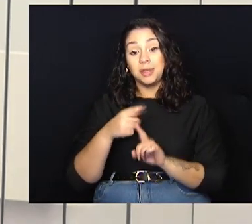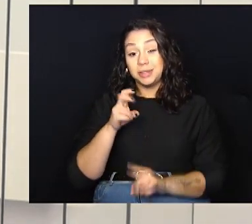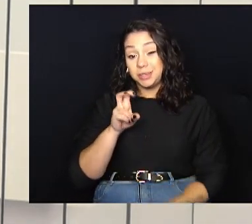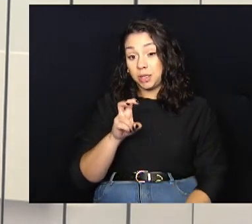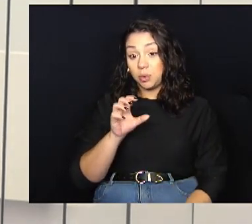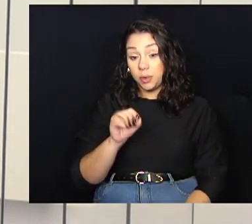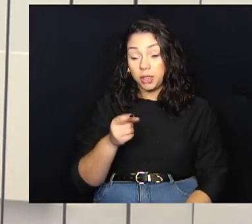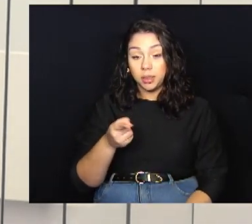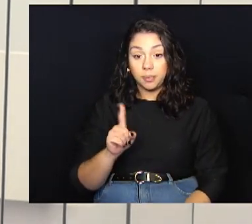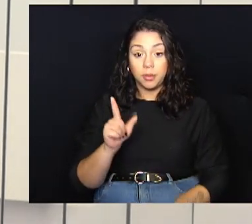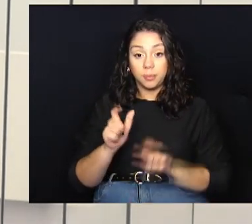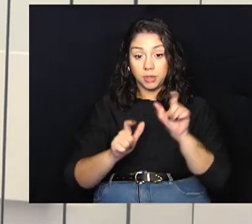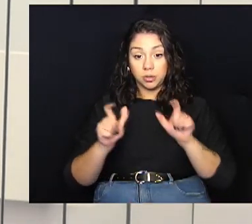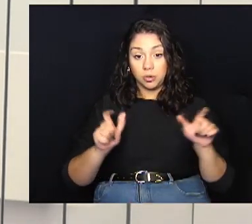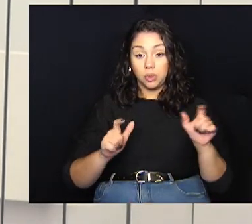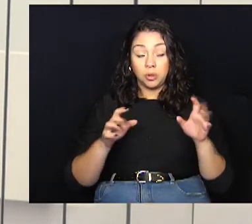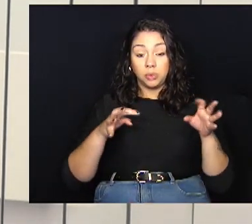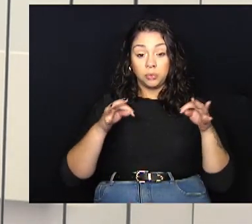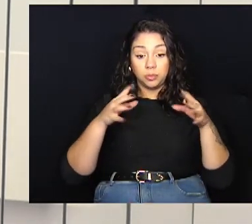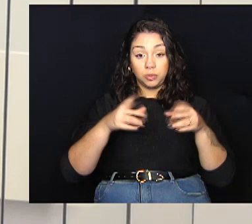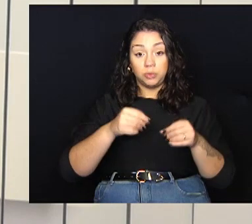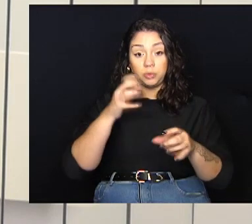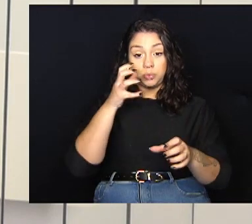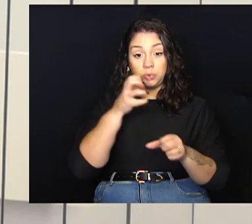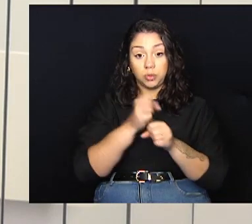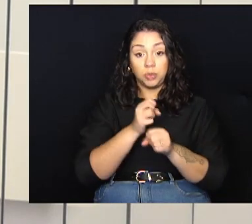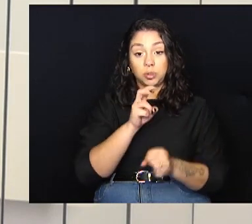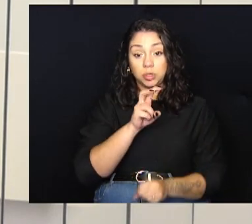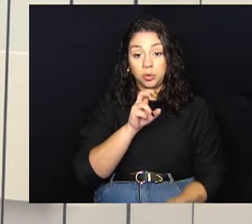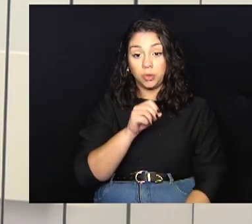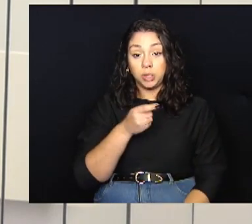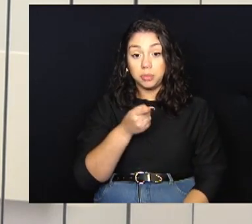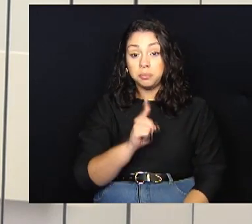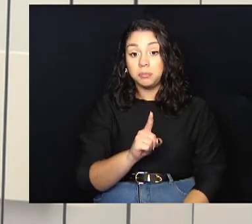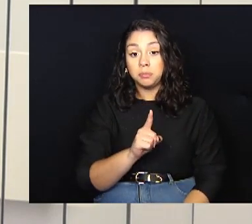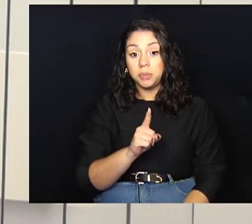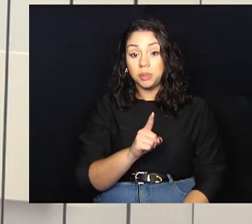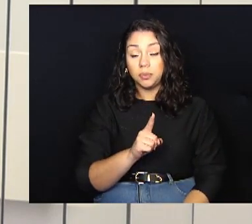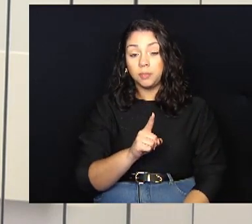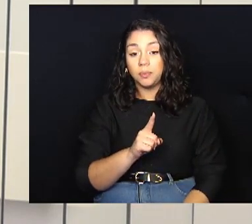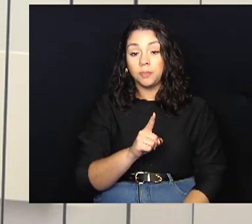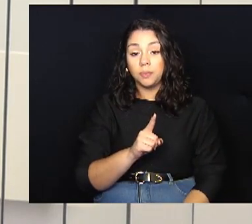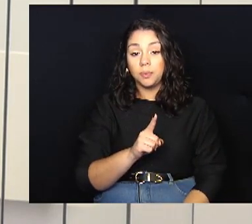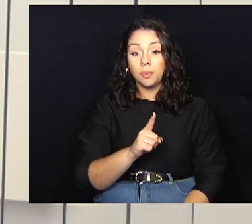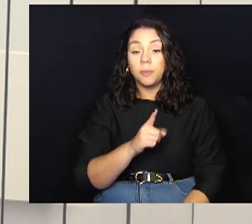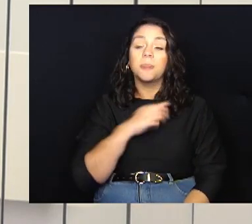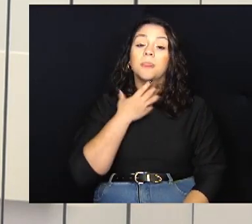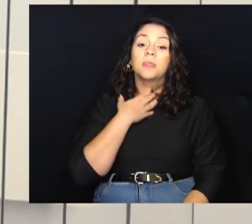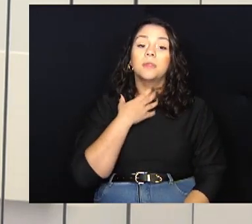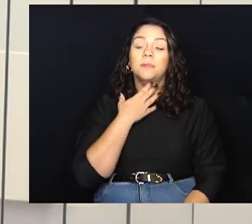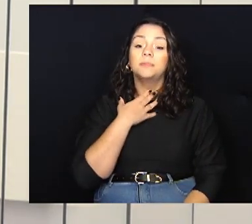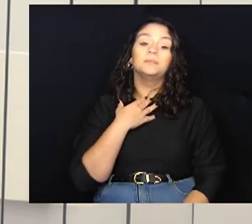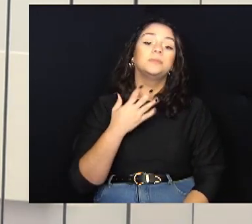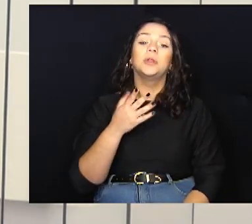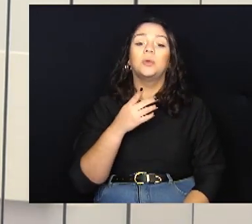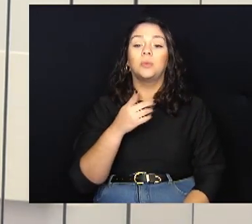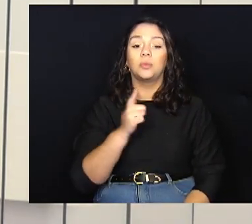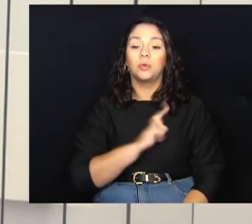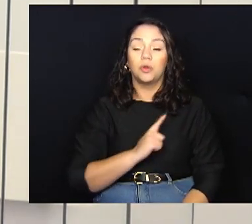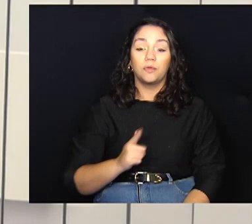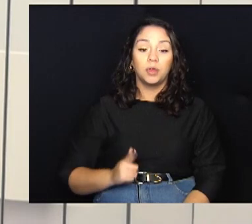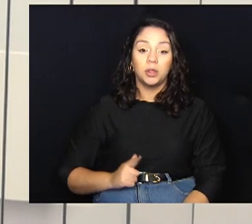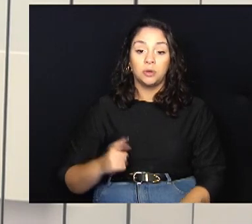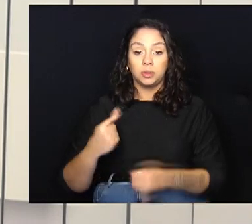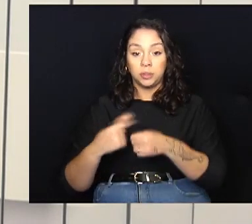no total mais de um milhão de habitantes o governo Municipal ele encara Então como um desafio